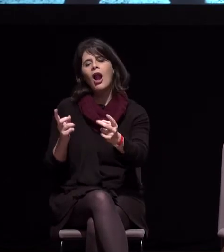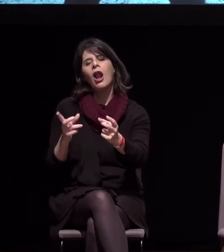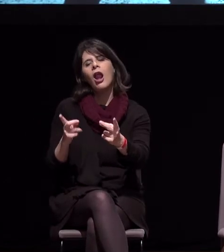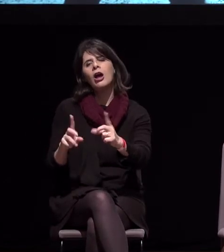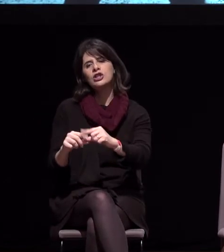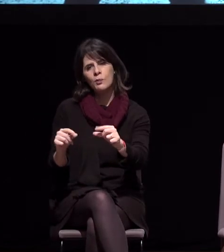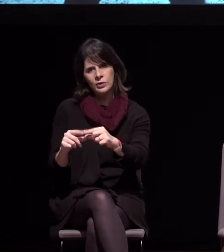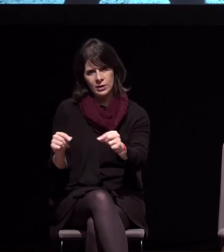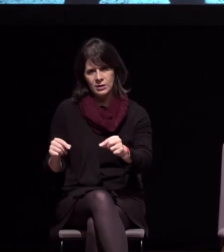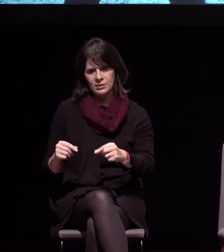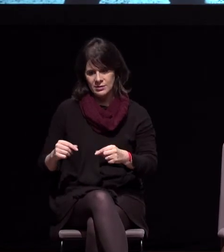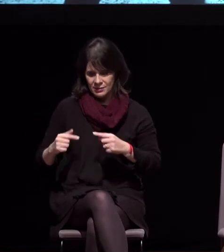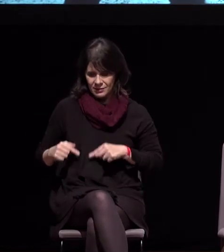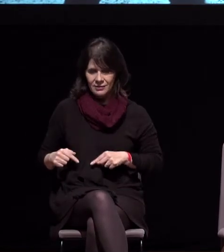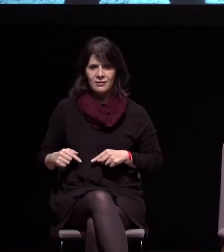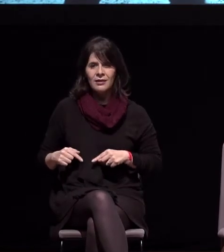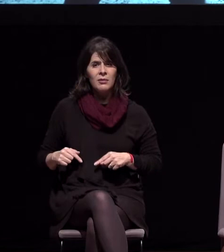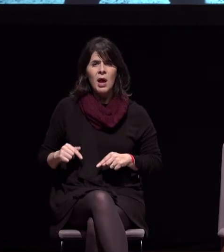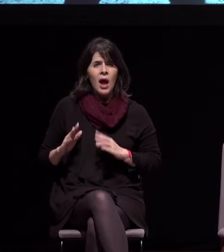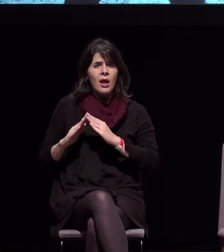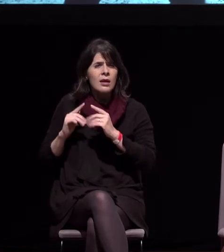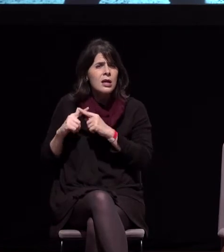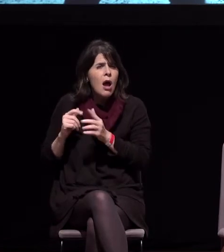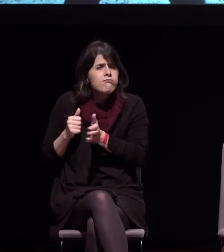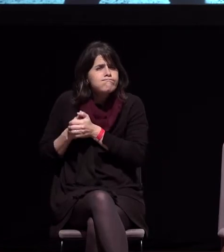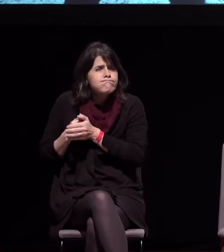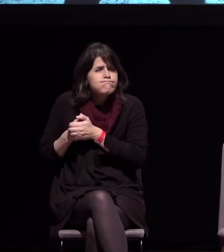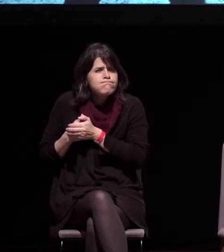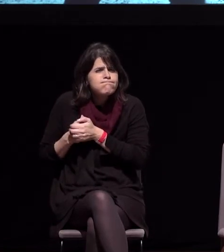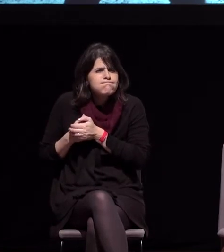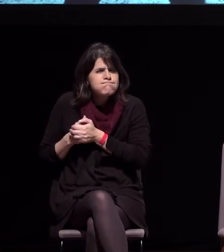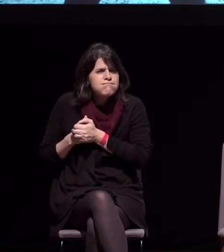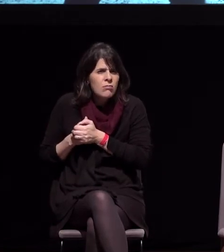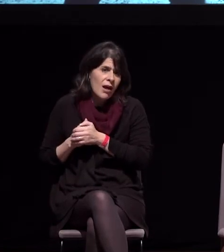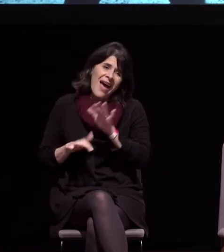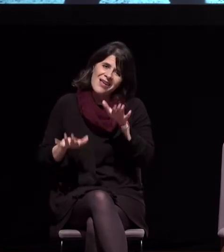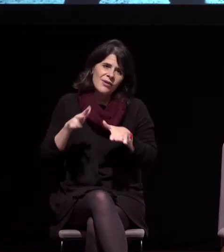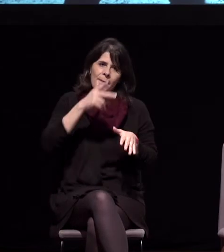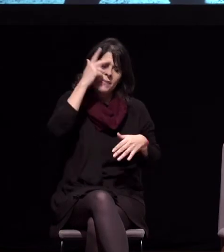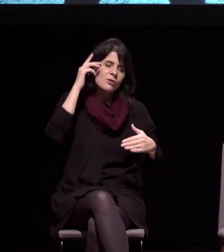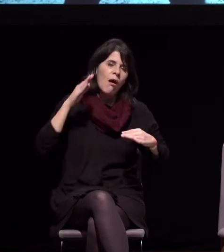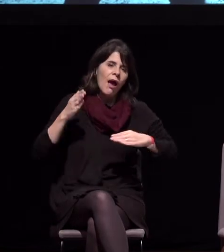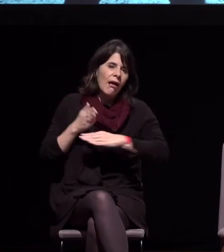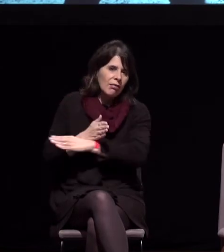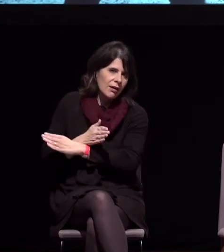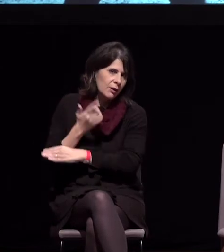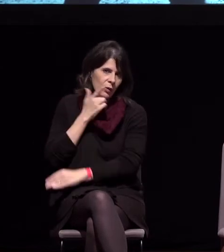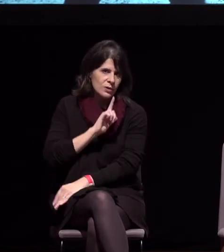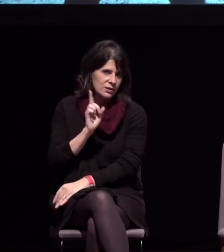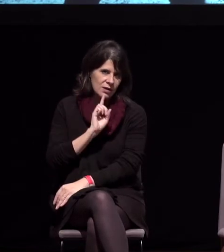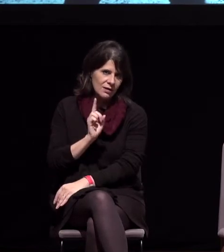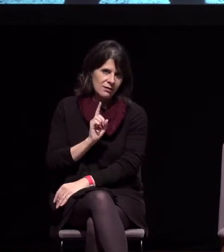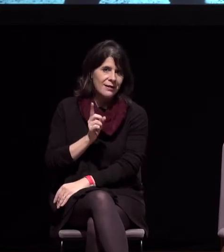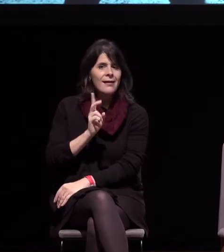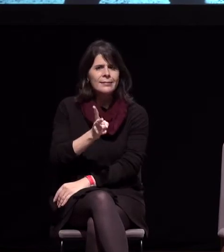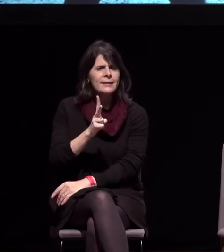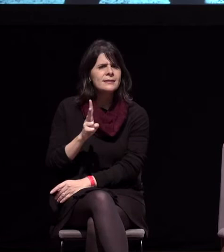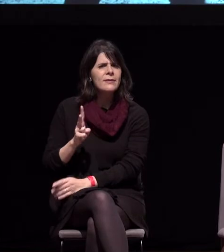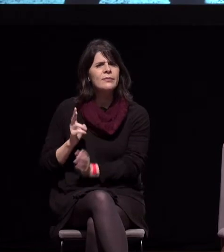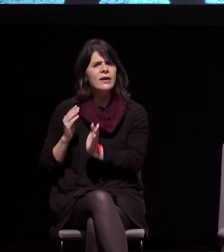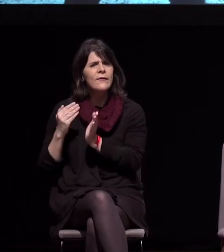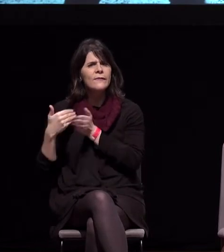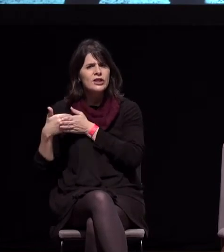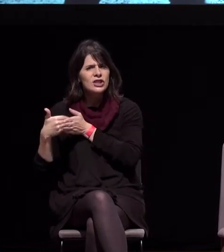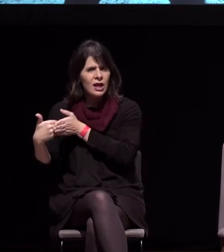japoneses. E essa igreja está extremamente escondida. Se você consegue entrar, porque dificilmente ela está aberta, você vê que tem recadinhos dentro